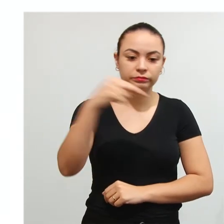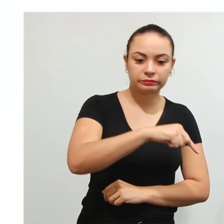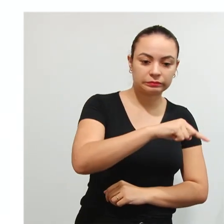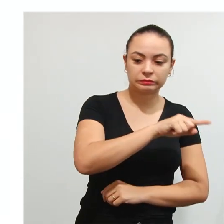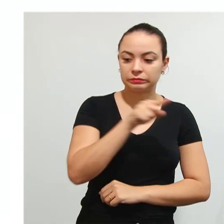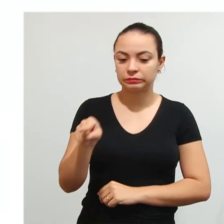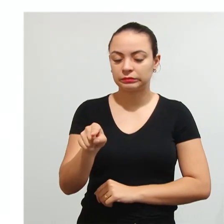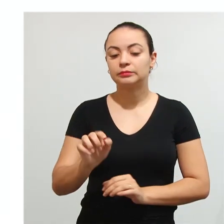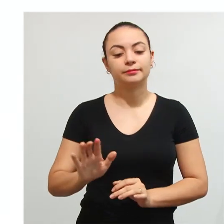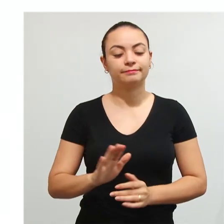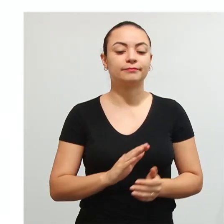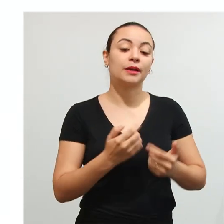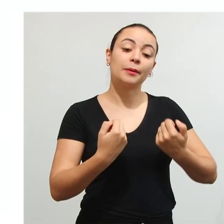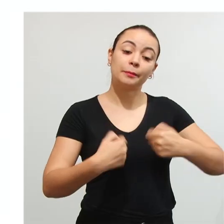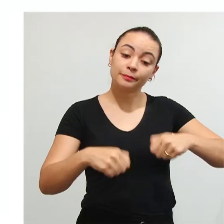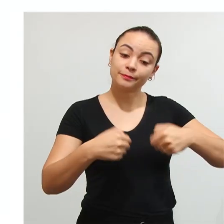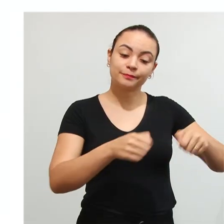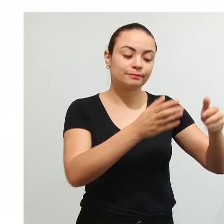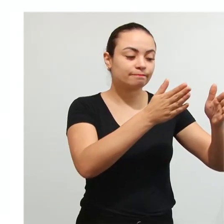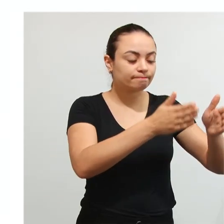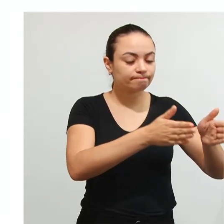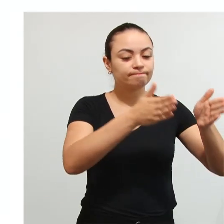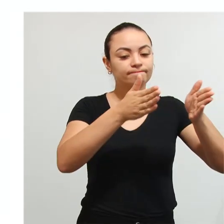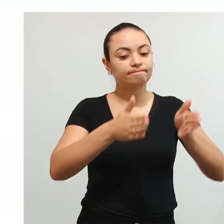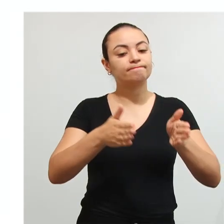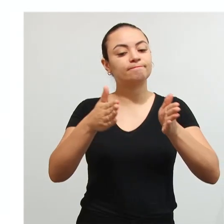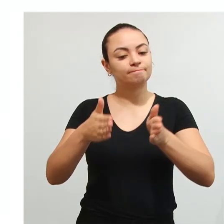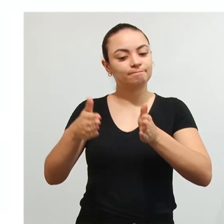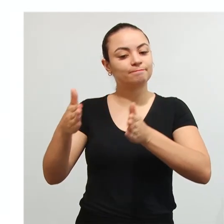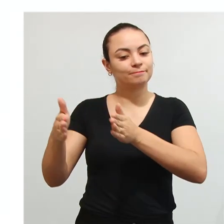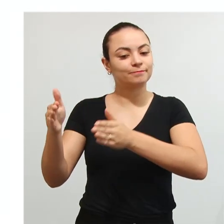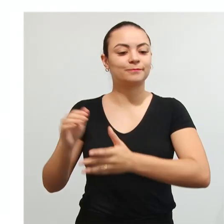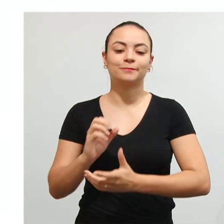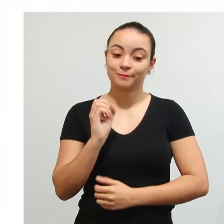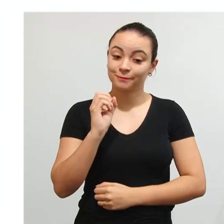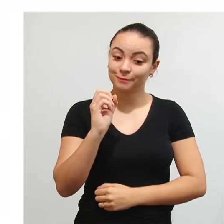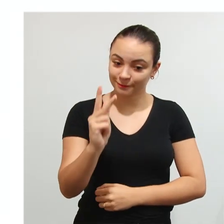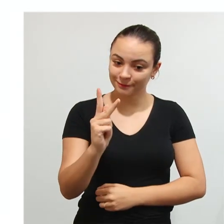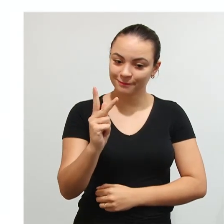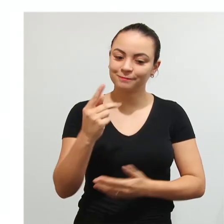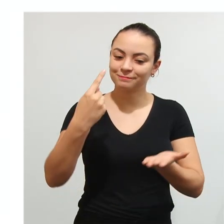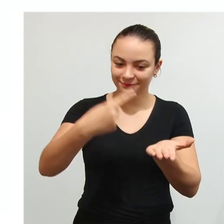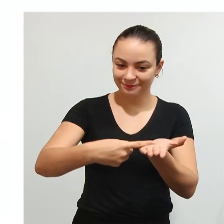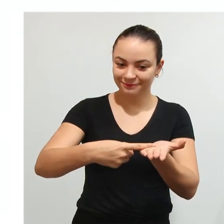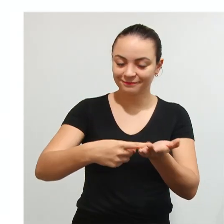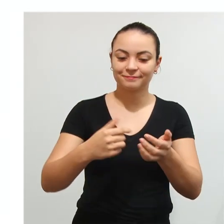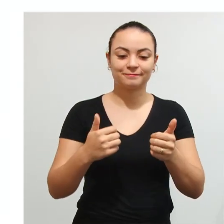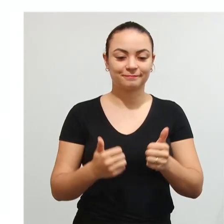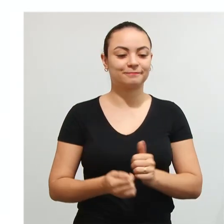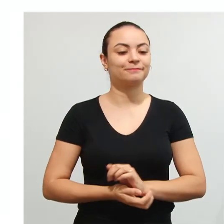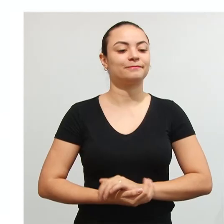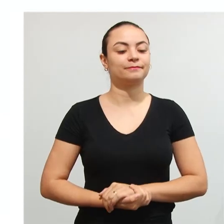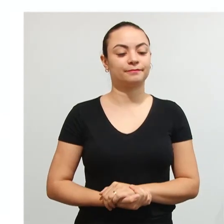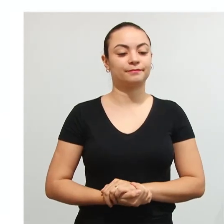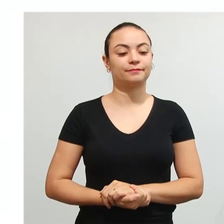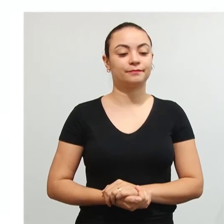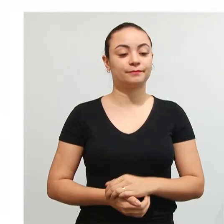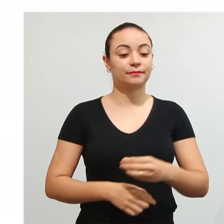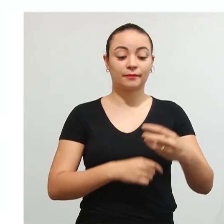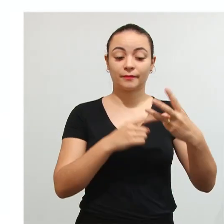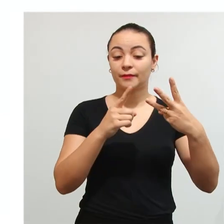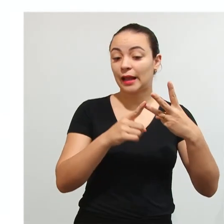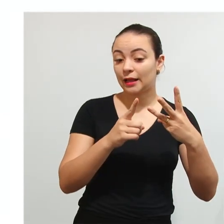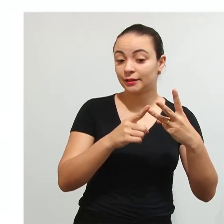certo? Na terceira web aula, a gente vai falar um pouquinho sobre o valor do dinheiro no tempo e